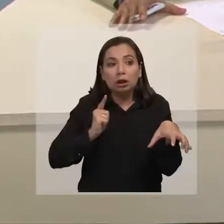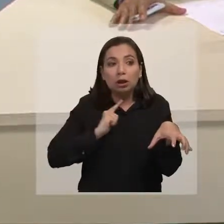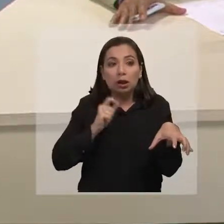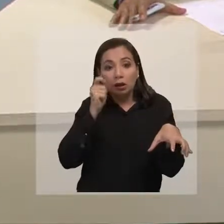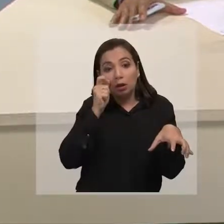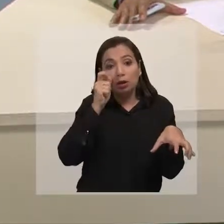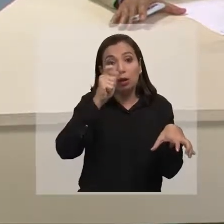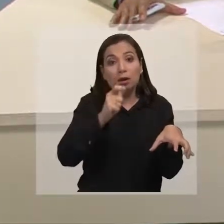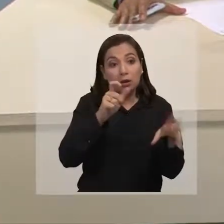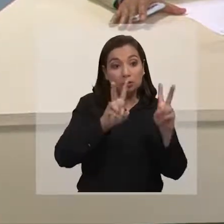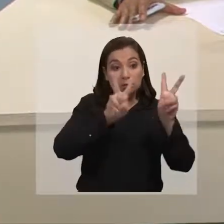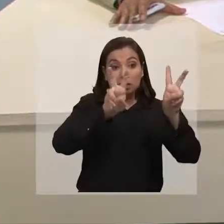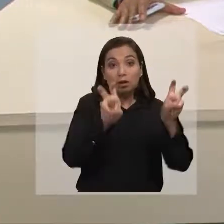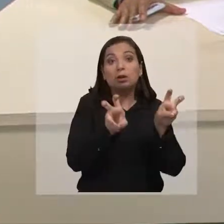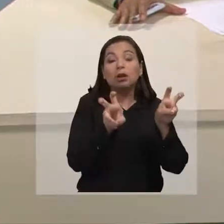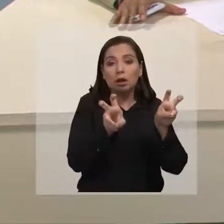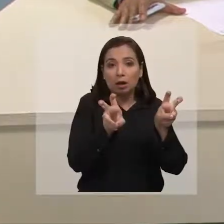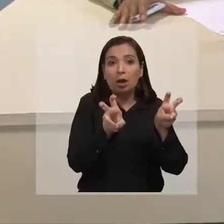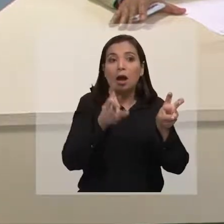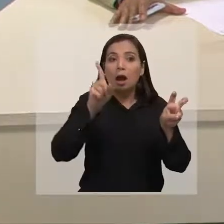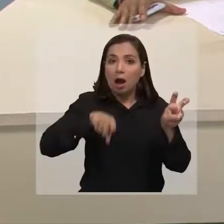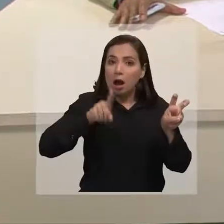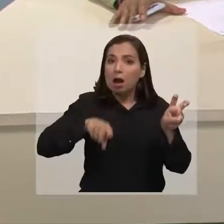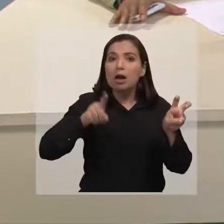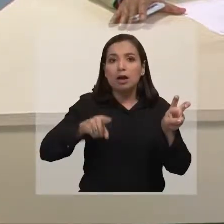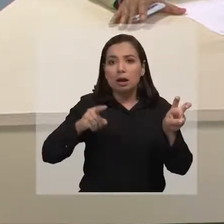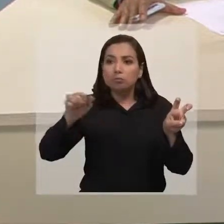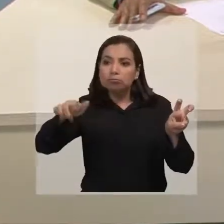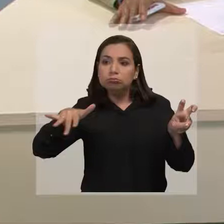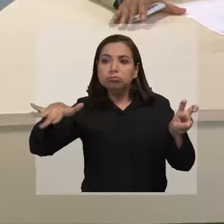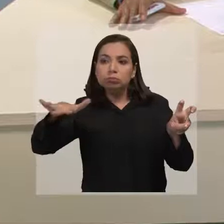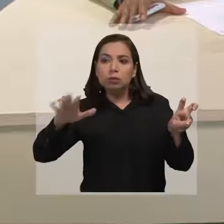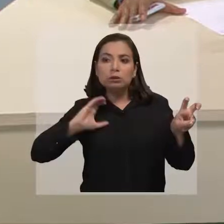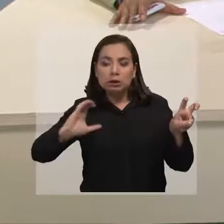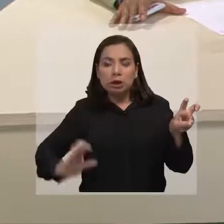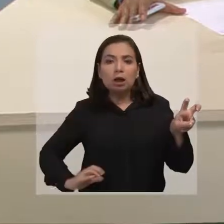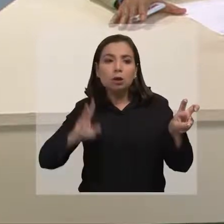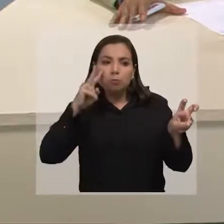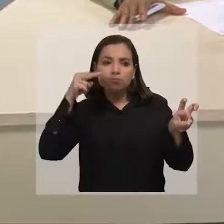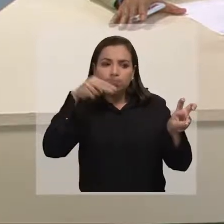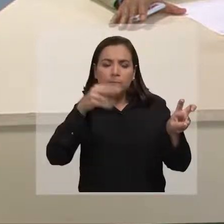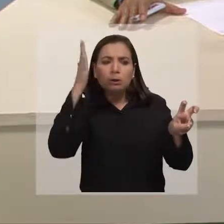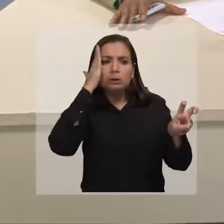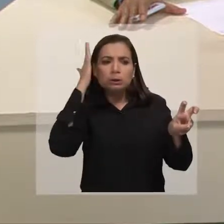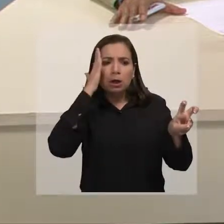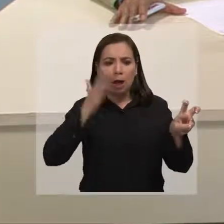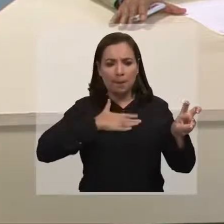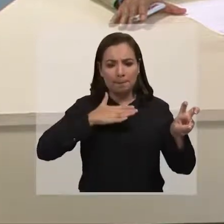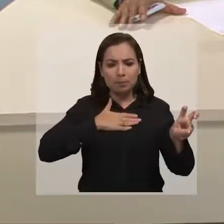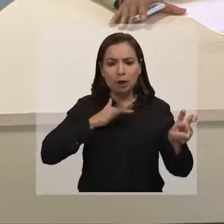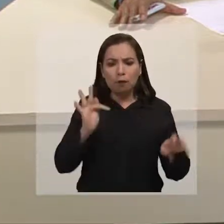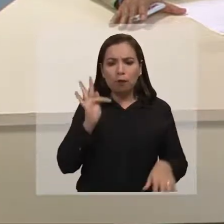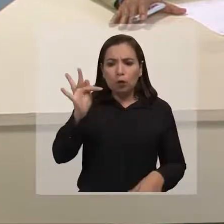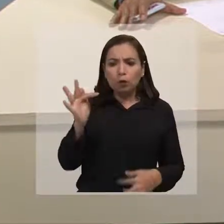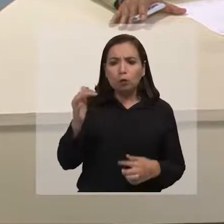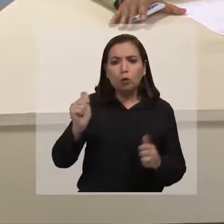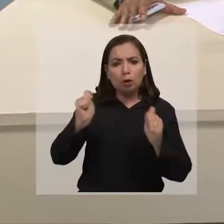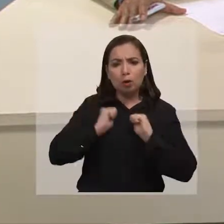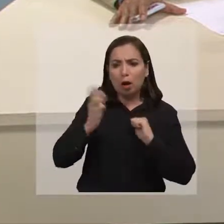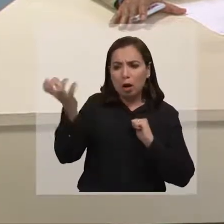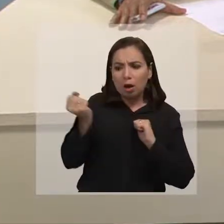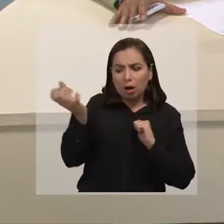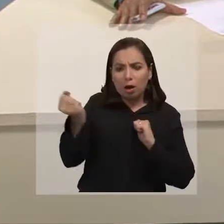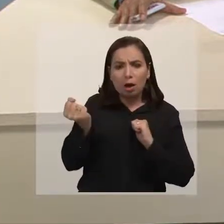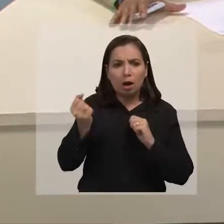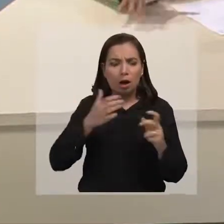secundários quanto ao interesse do cidadão brasileiro. Sem Por dúvida. exemplo, a minha previdência, o meu trabalho, o meu emprego, né? A